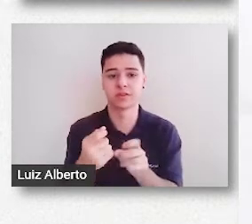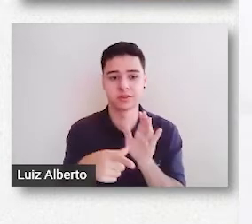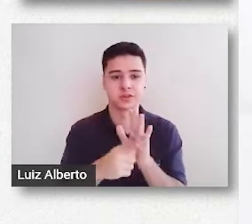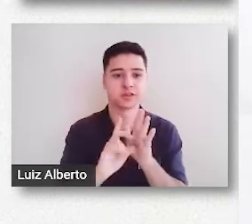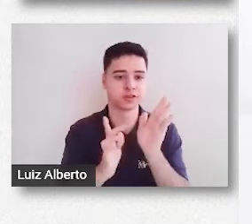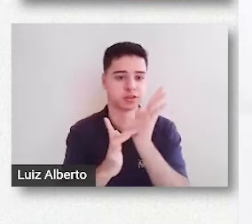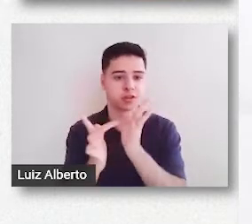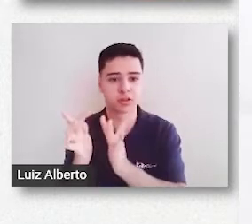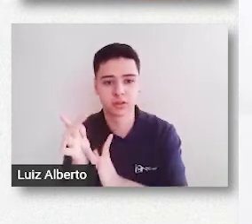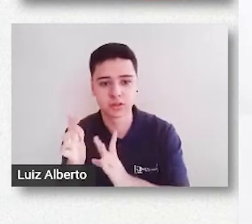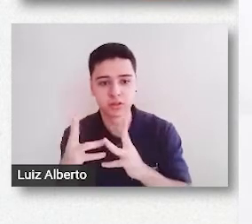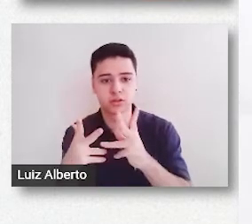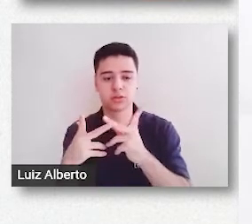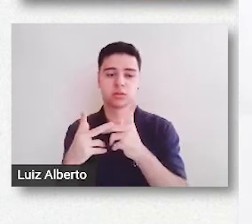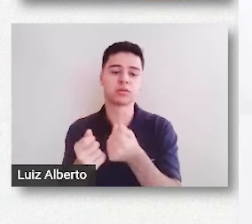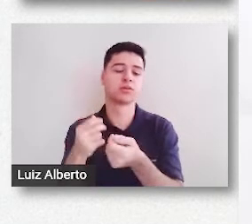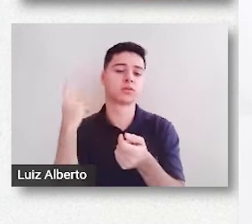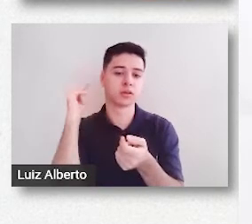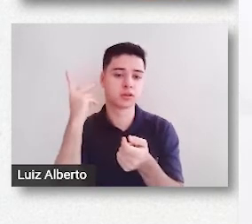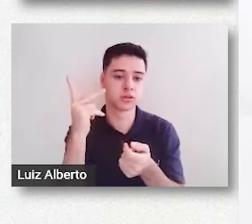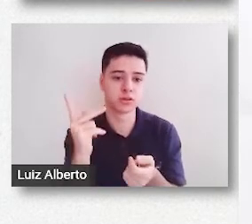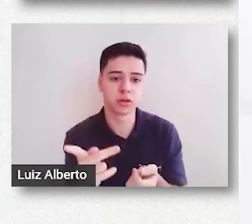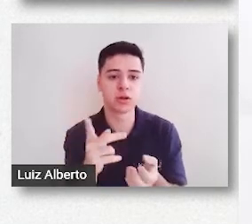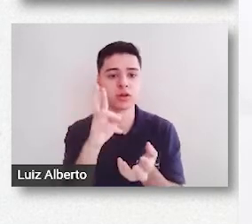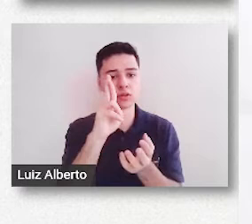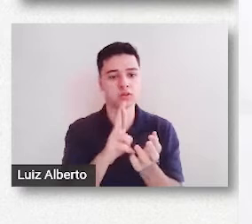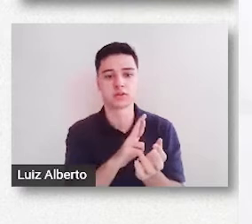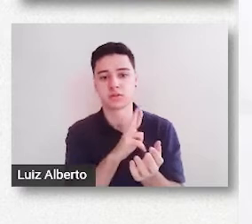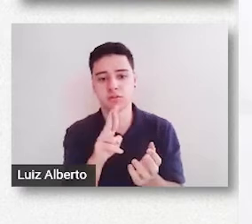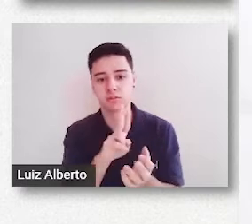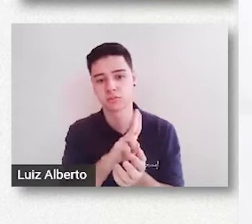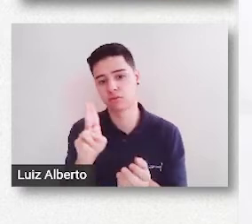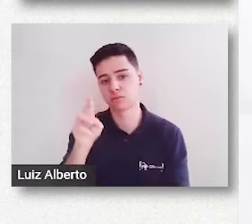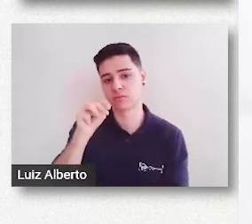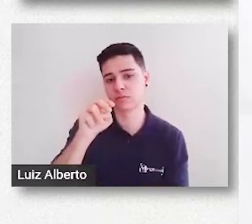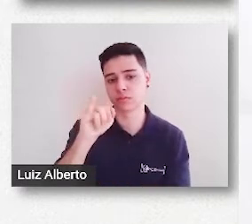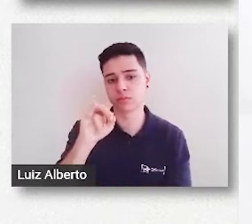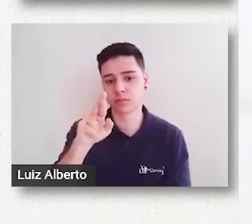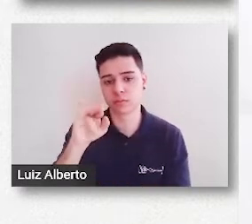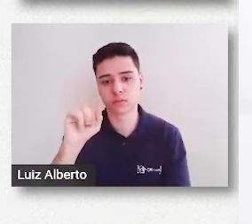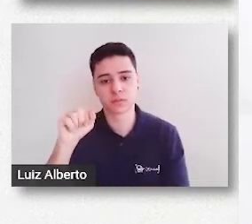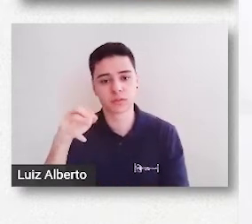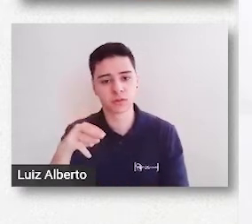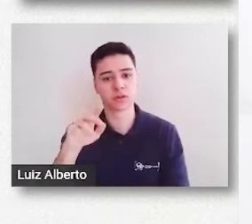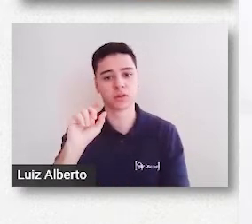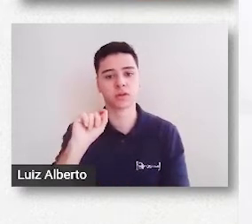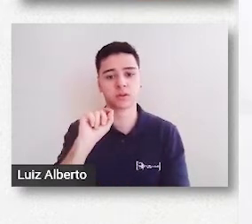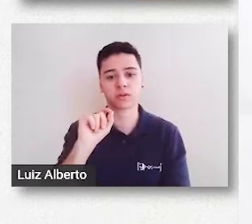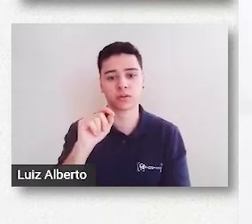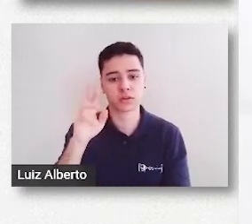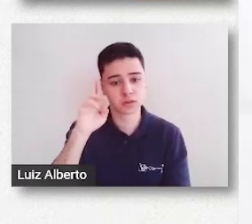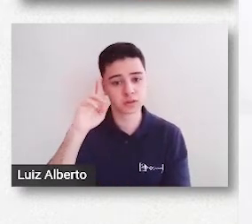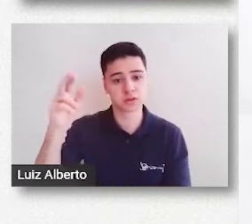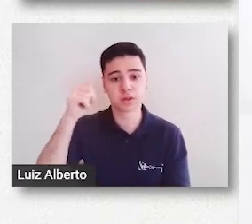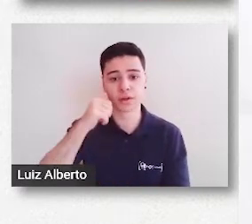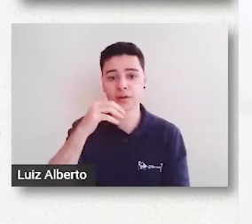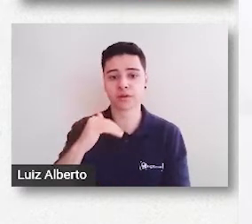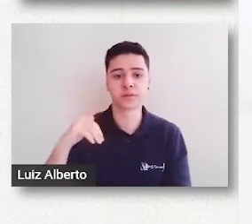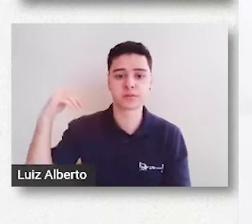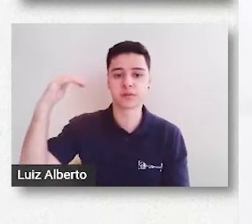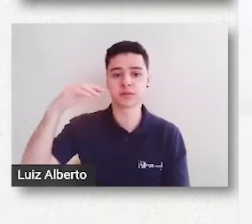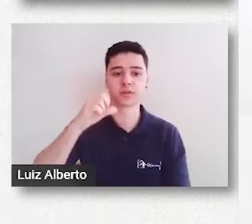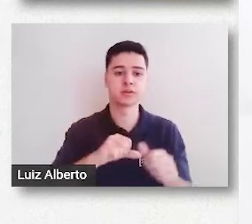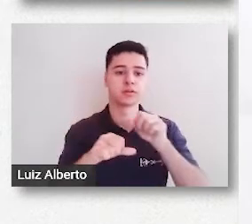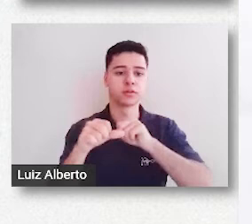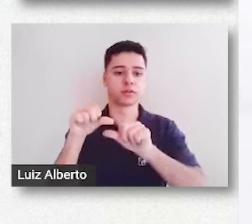né? Segundo a tradição cristã, já com esse nome Miriam, e para o latim, que significa Senhora Soberana, e traduzido